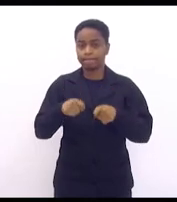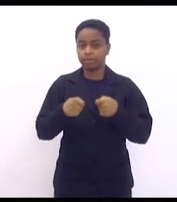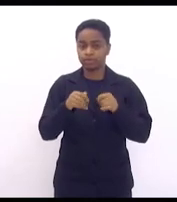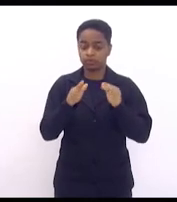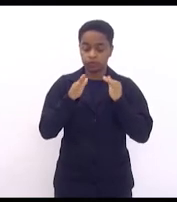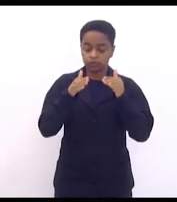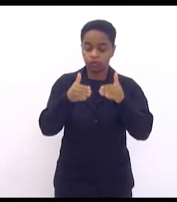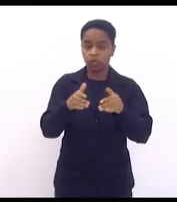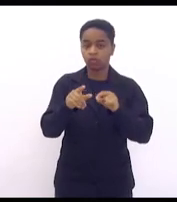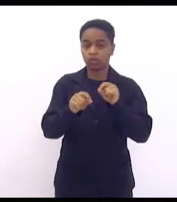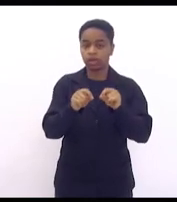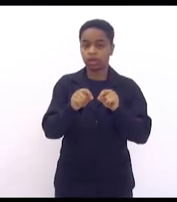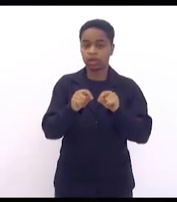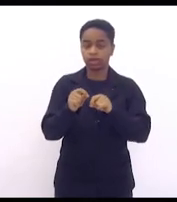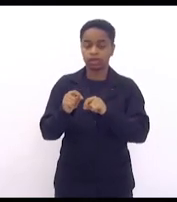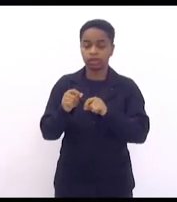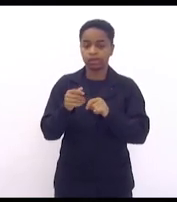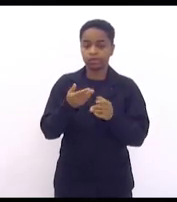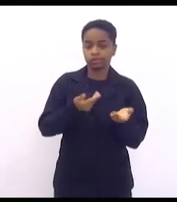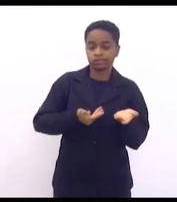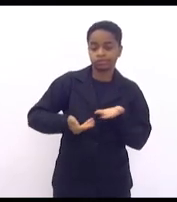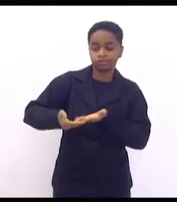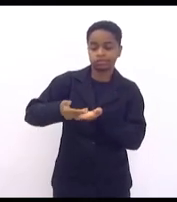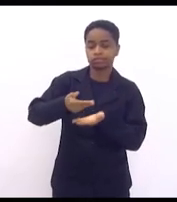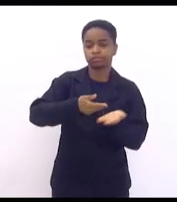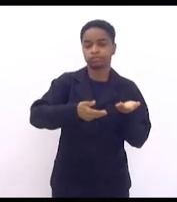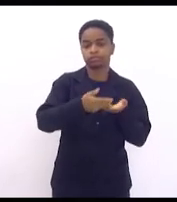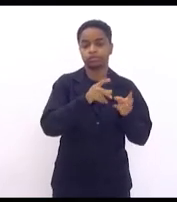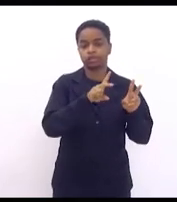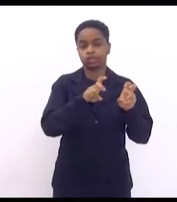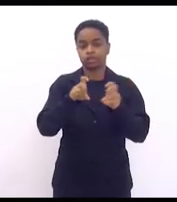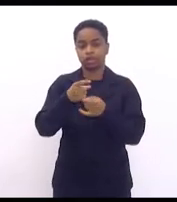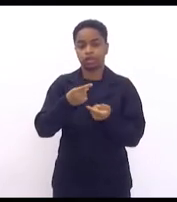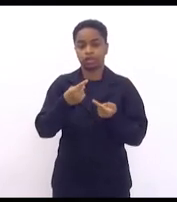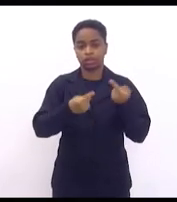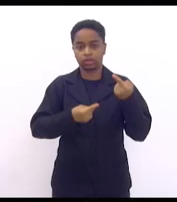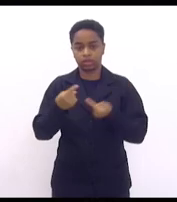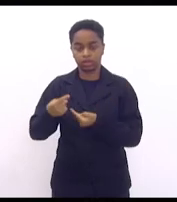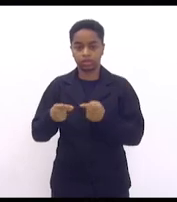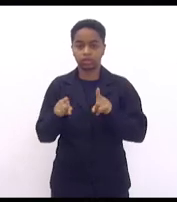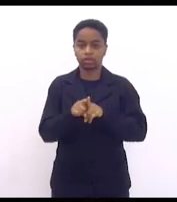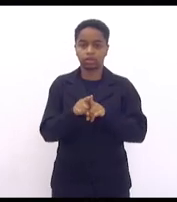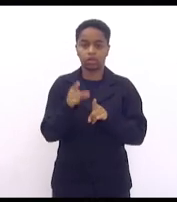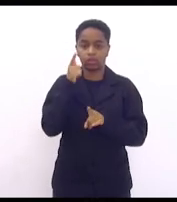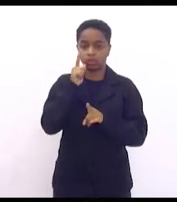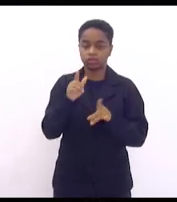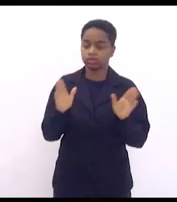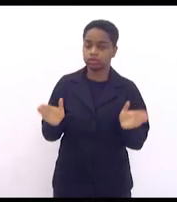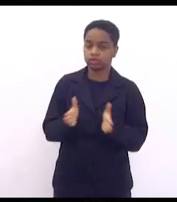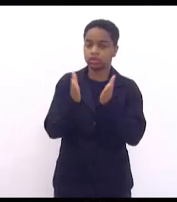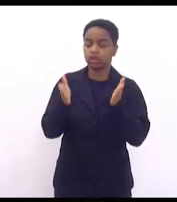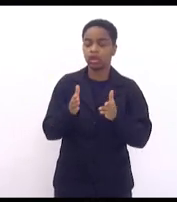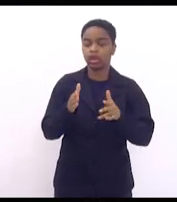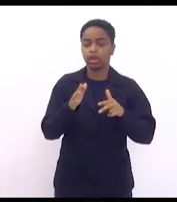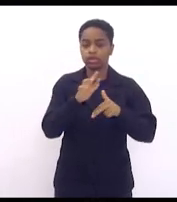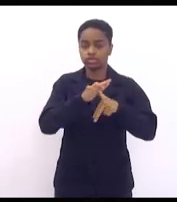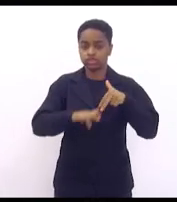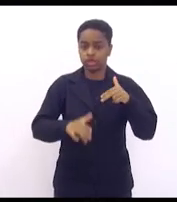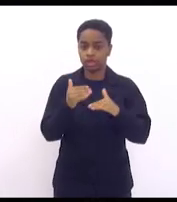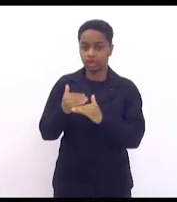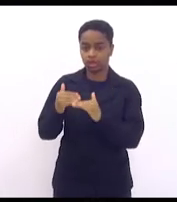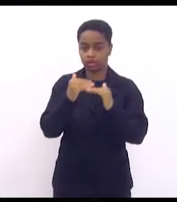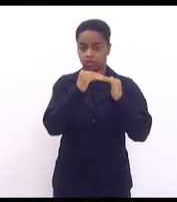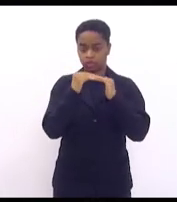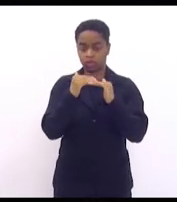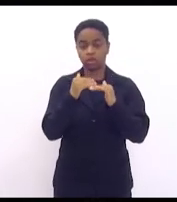da transversalidade e que, nesse sentido, a gente consiga promover a igualdade de gênero, eu também